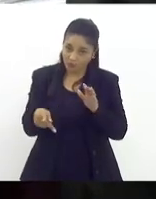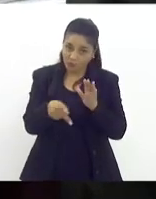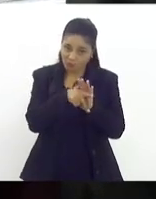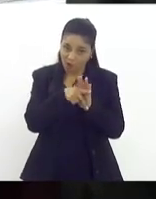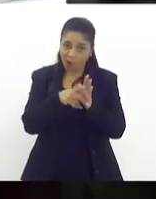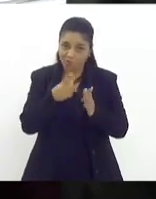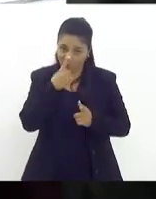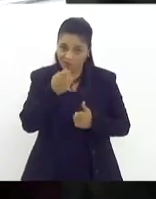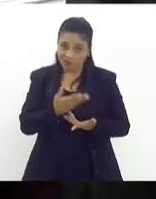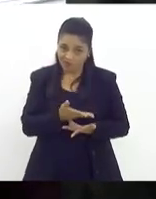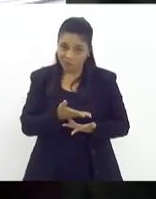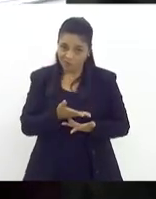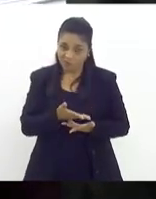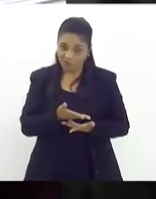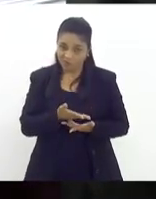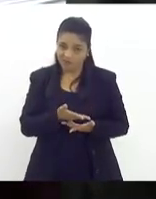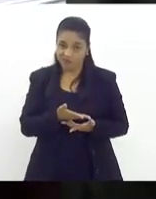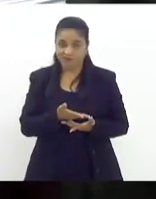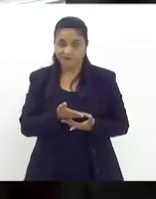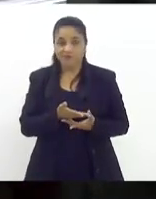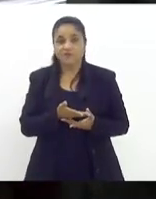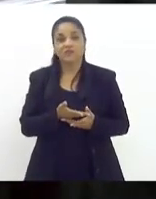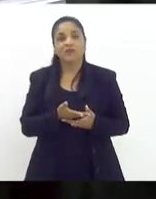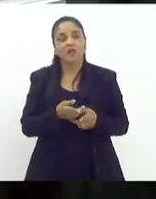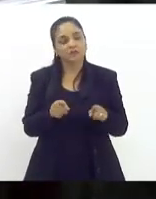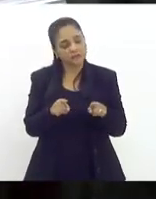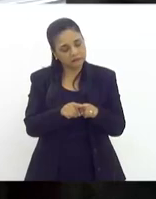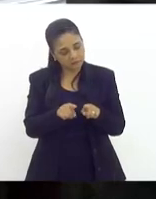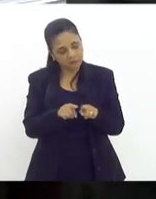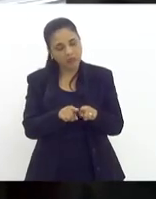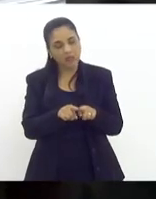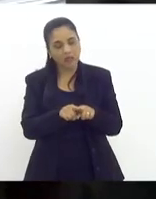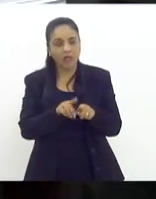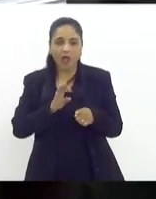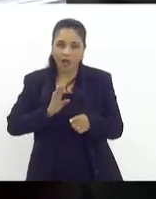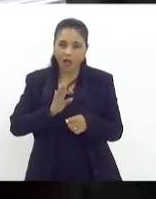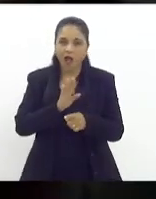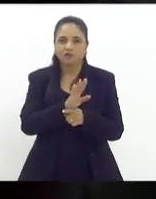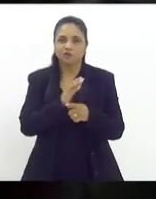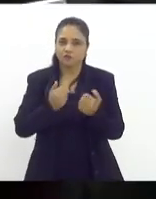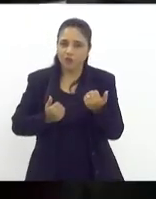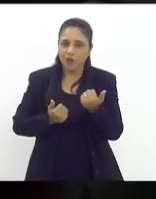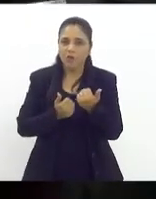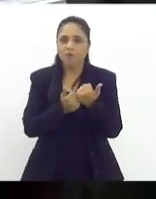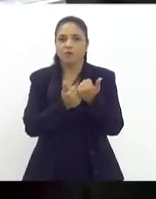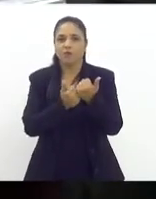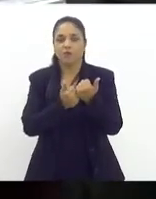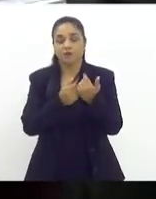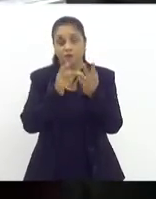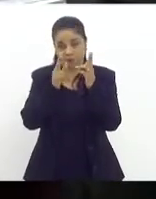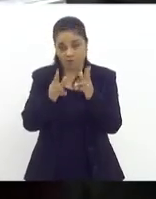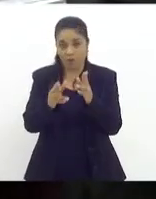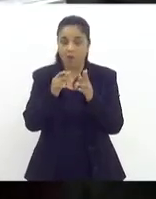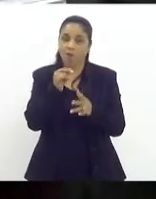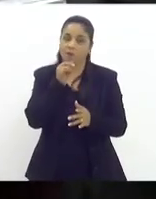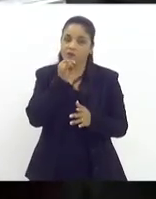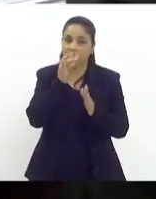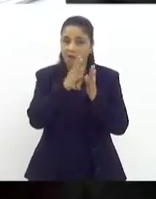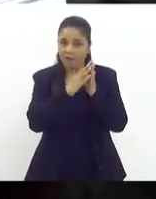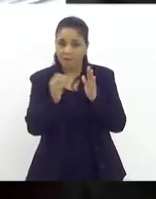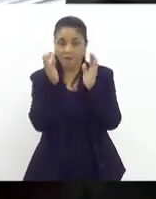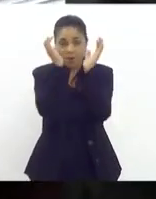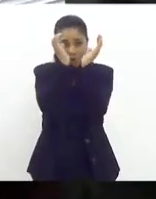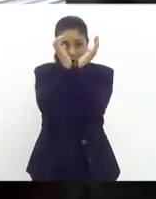próprio consumo. Quer dizer, ele estaria também ajudando a próprio exemplo do que nós vimos em Copas do